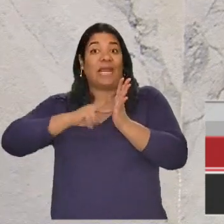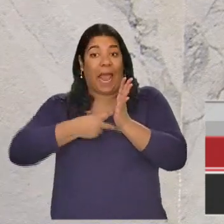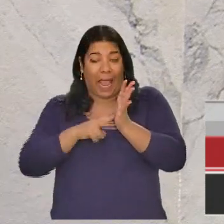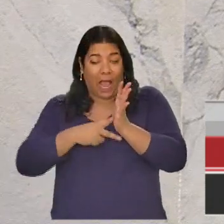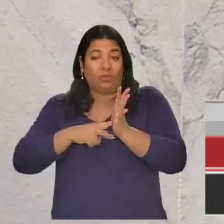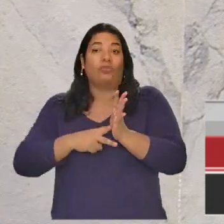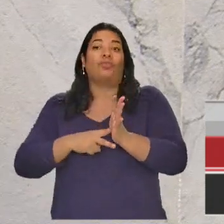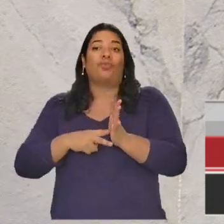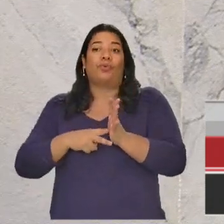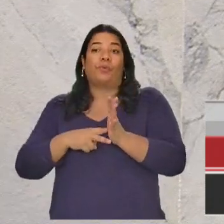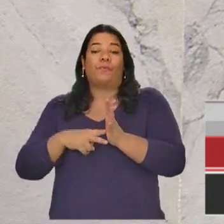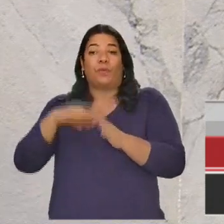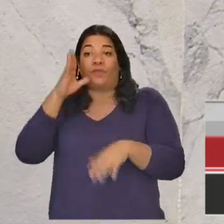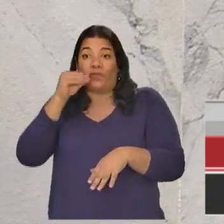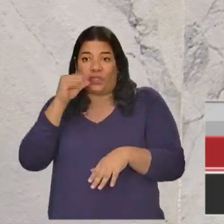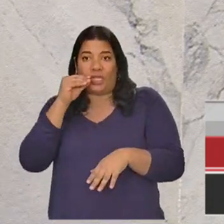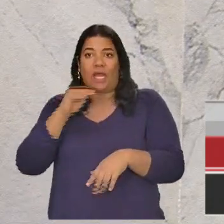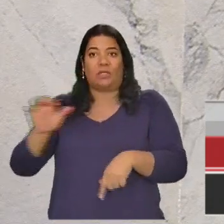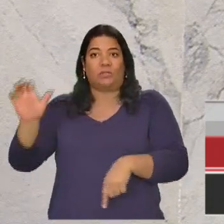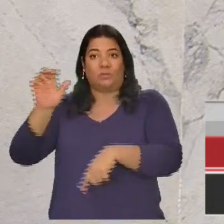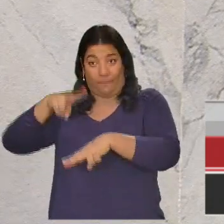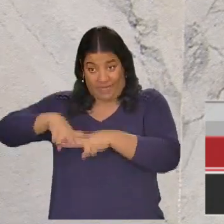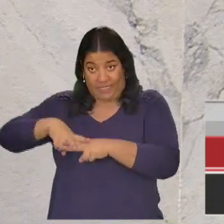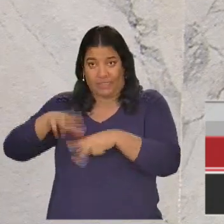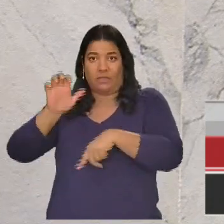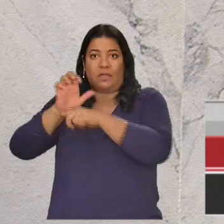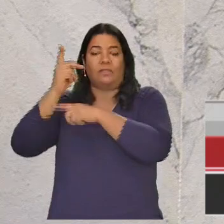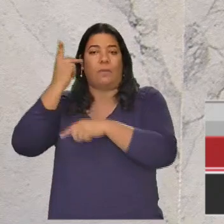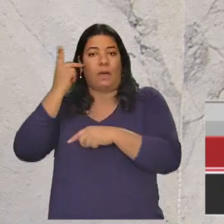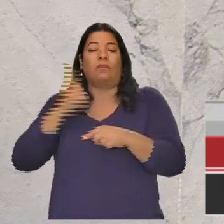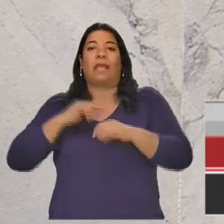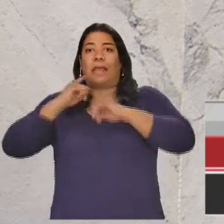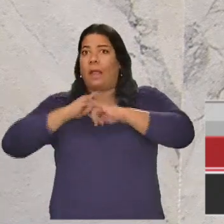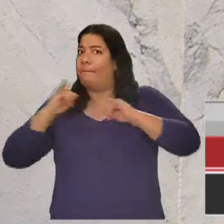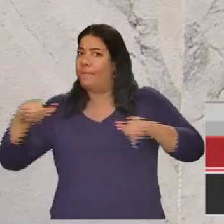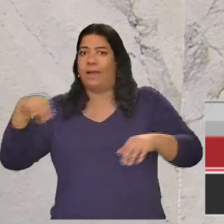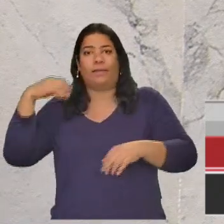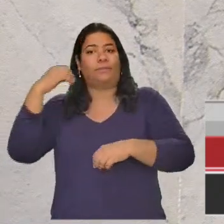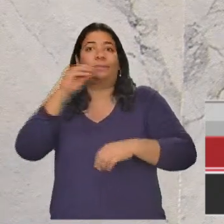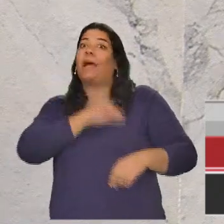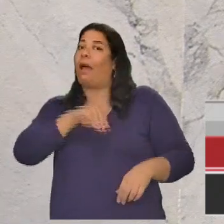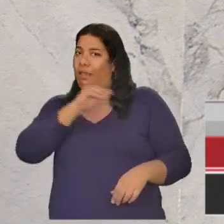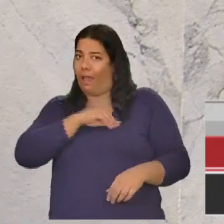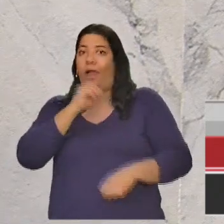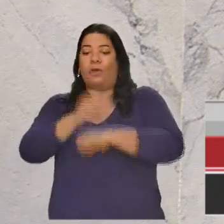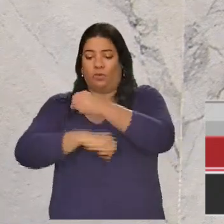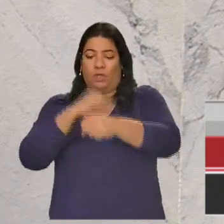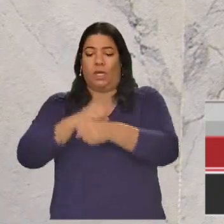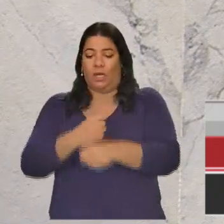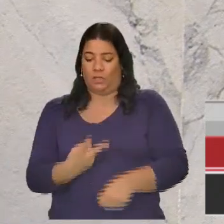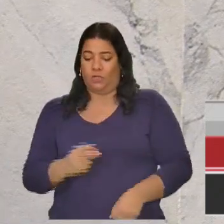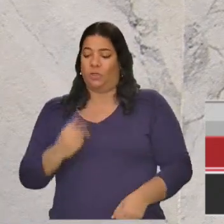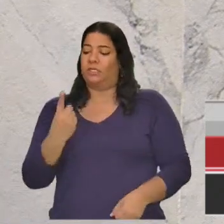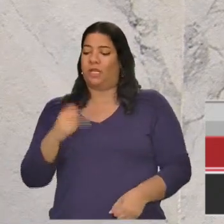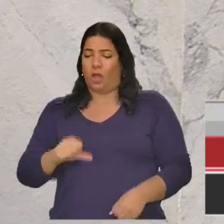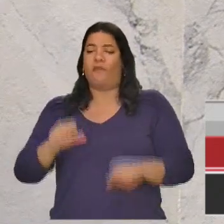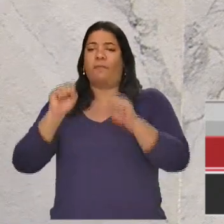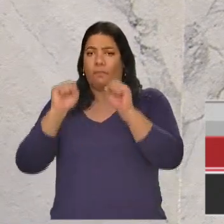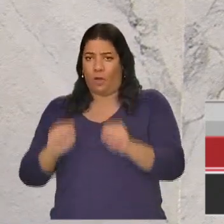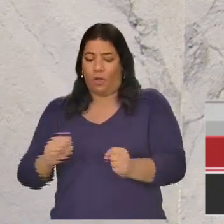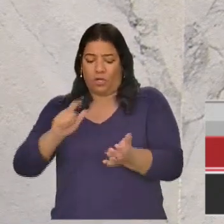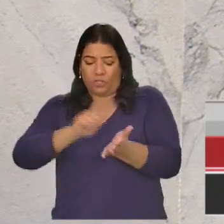estado de são paulo documento com a pauta da campanha salarial 2011 19 que esse documento seja publicado